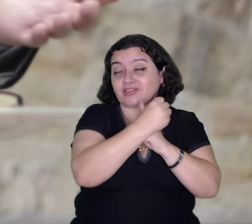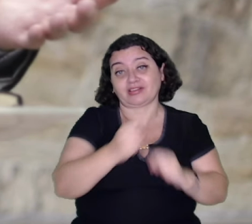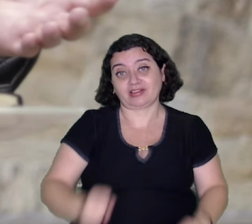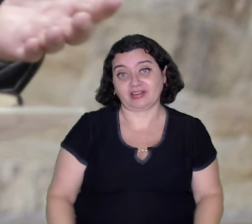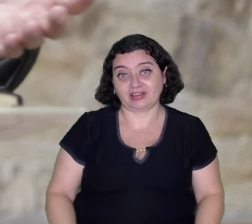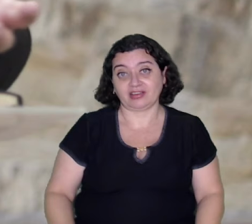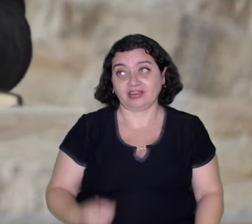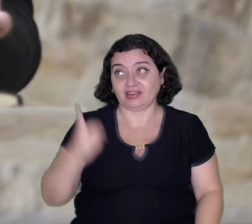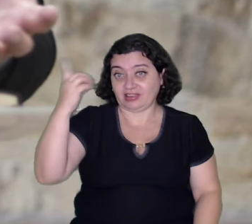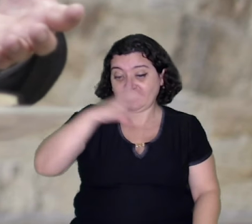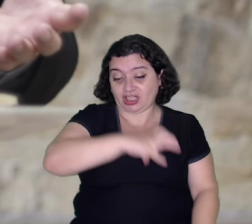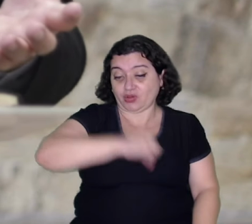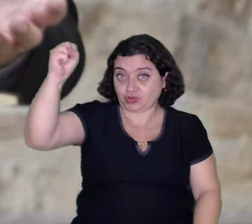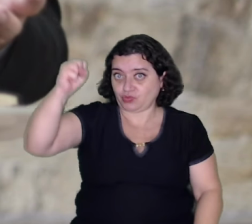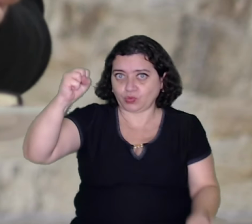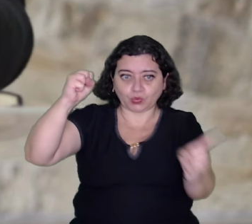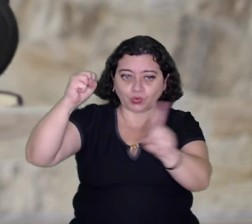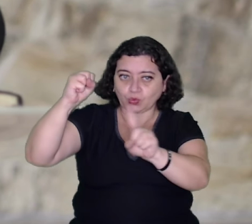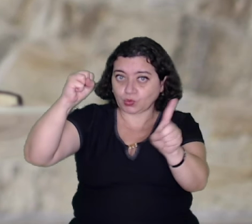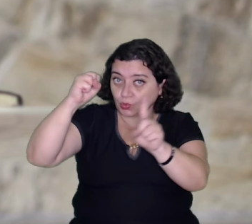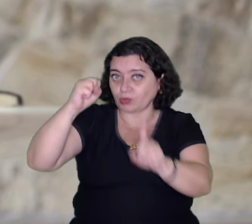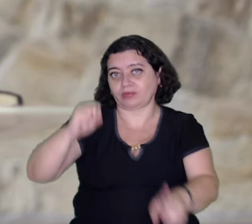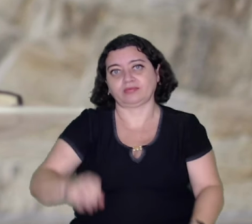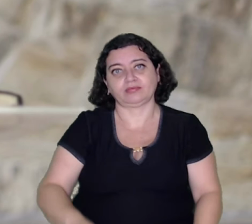Deus não tirou isso deles.